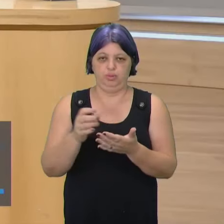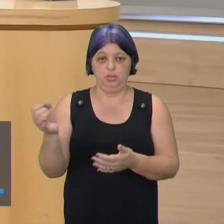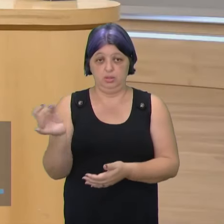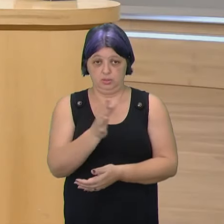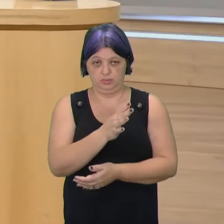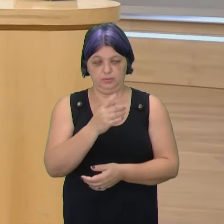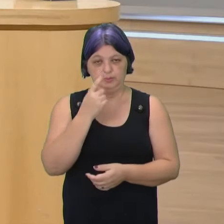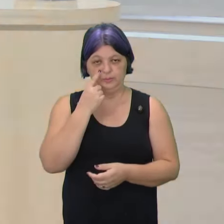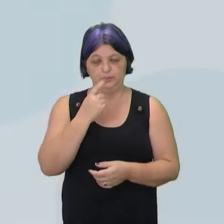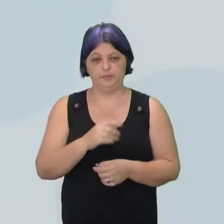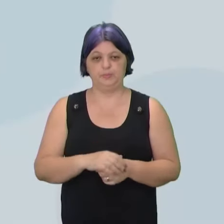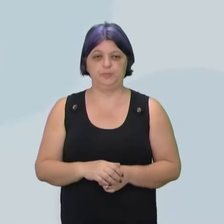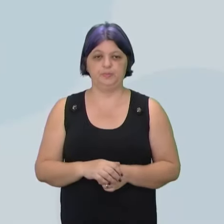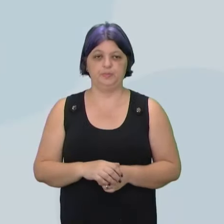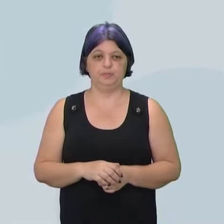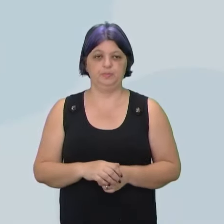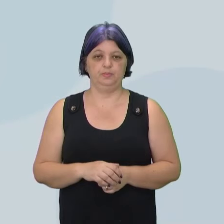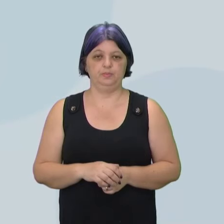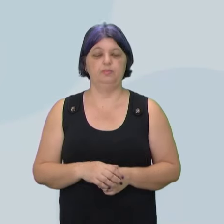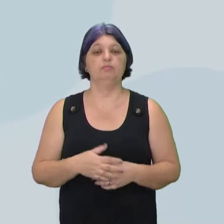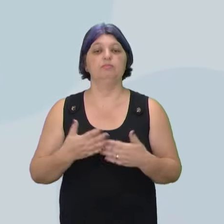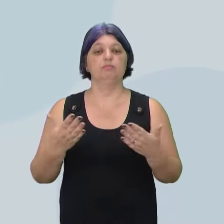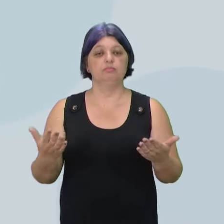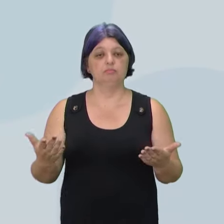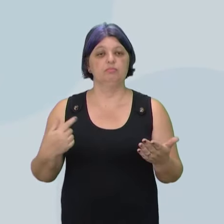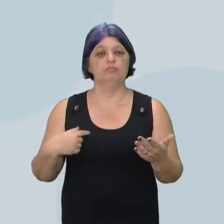na nossa telinha. Bom, os